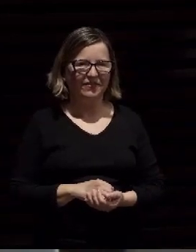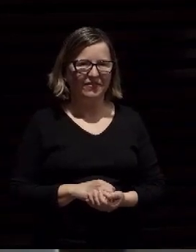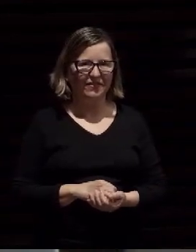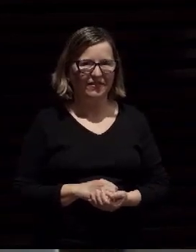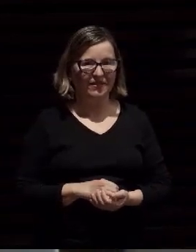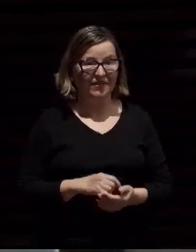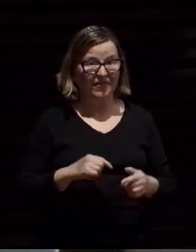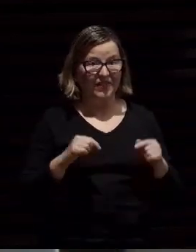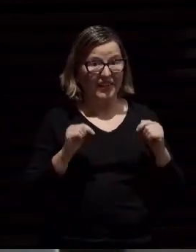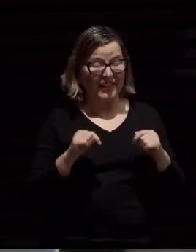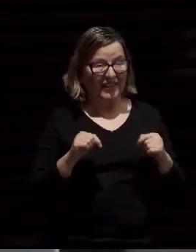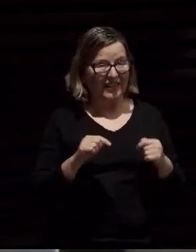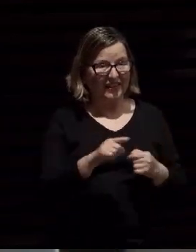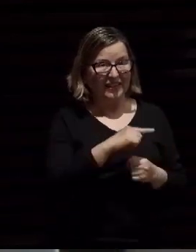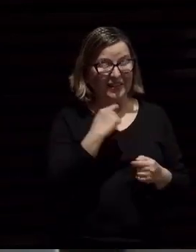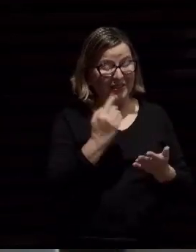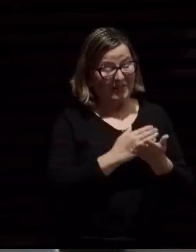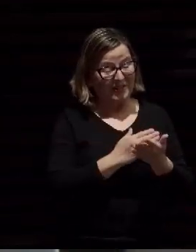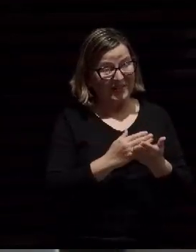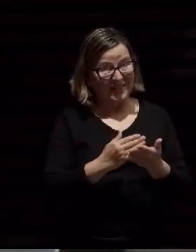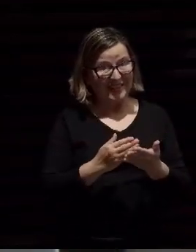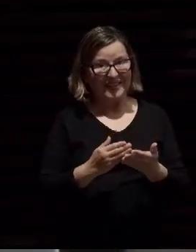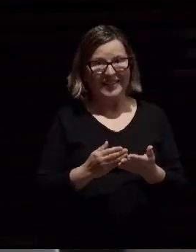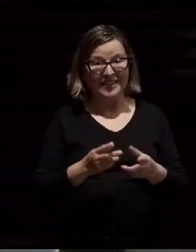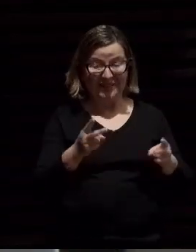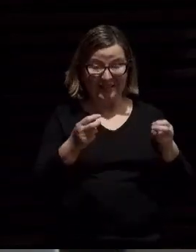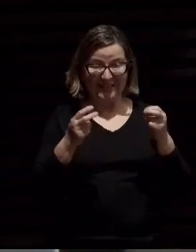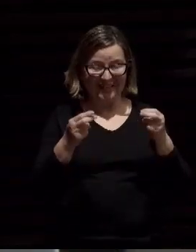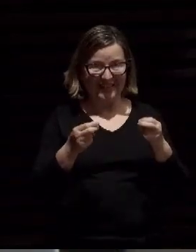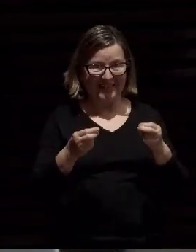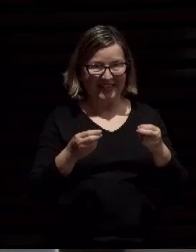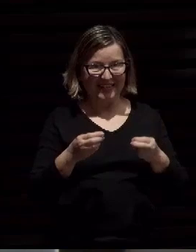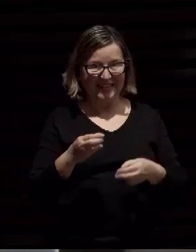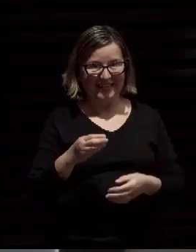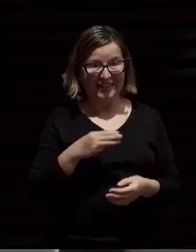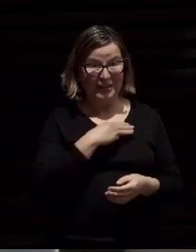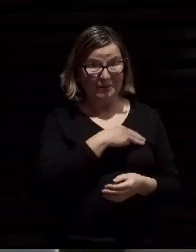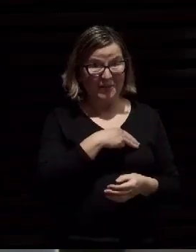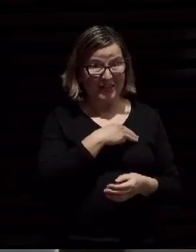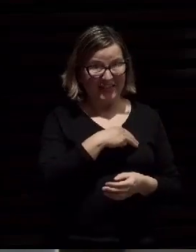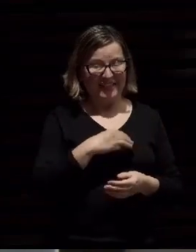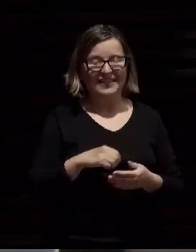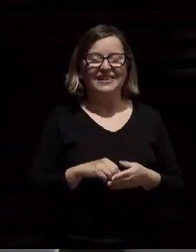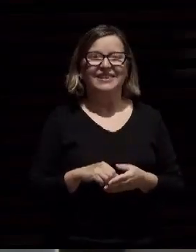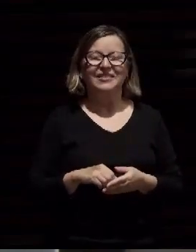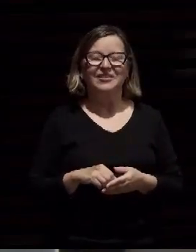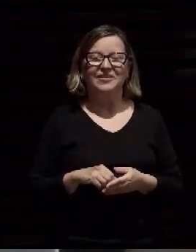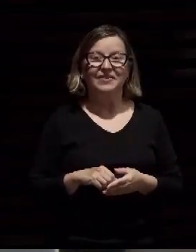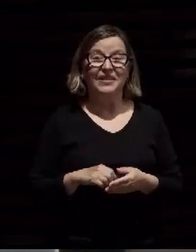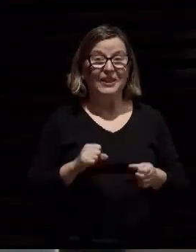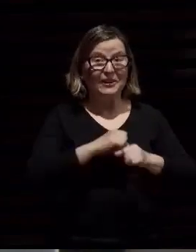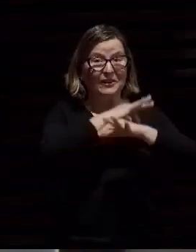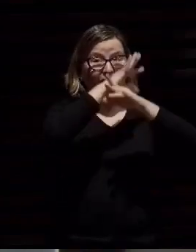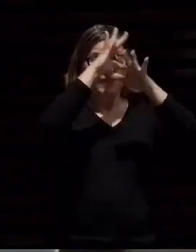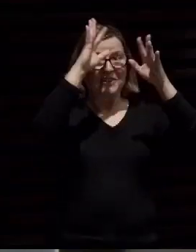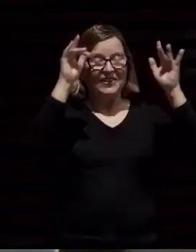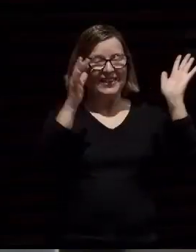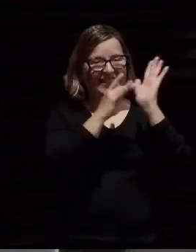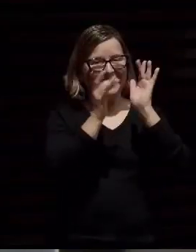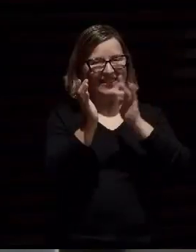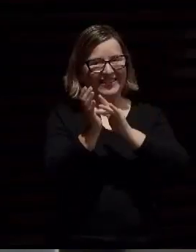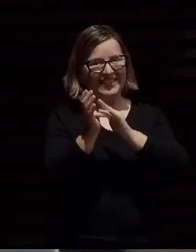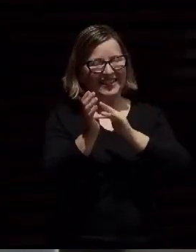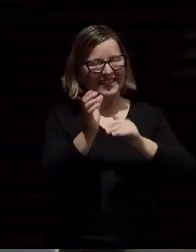Aqui nós começamos a verificar o ministério do Espírito é glorificar Jesus Cristo,